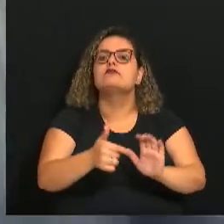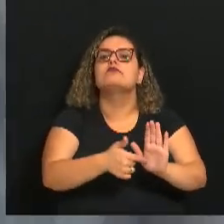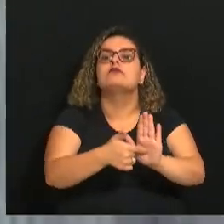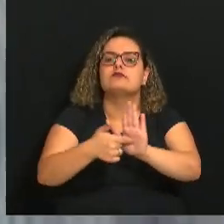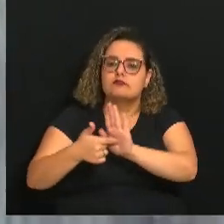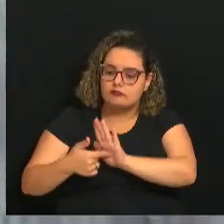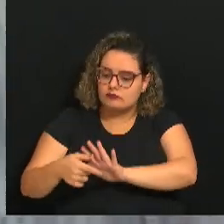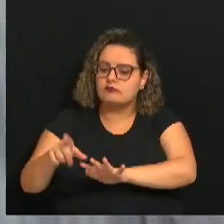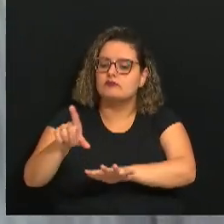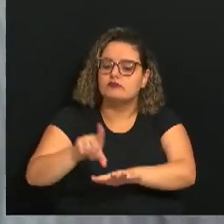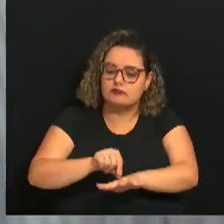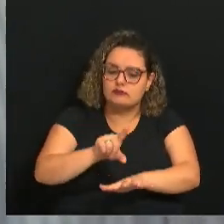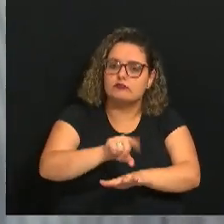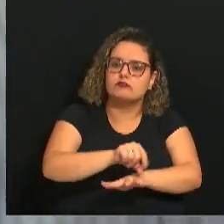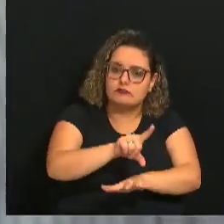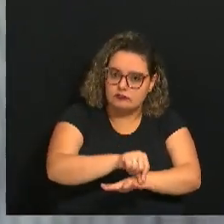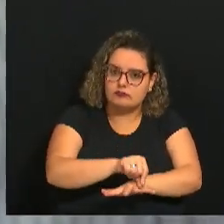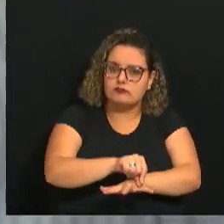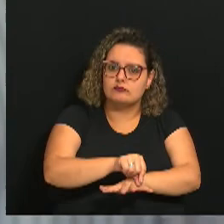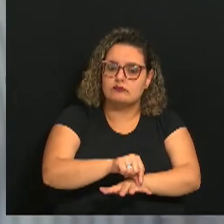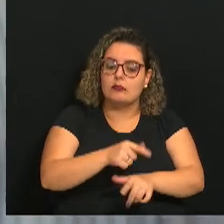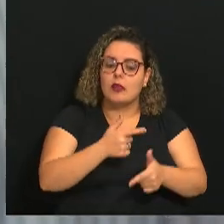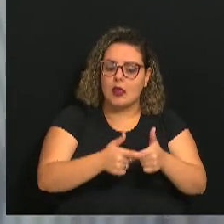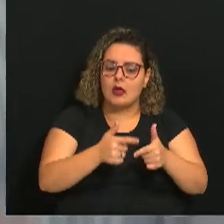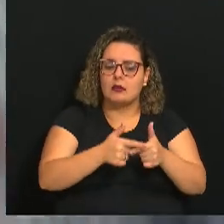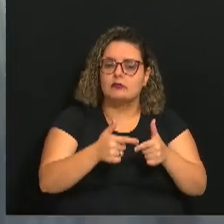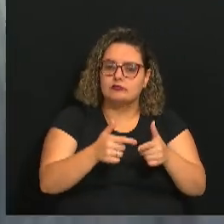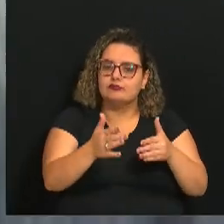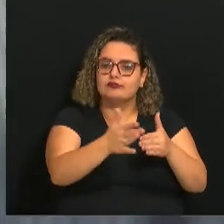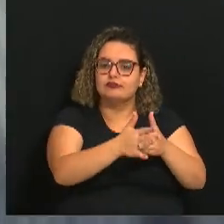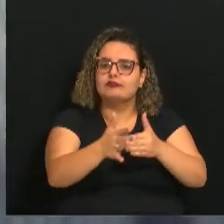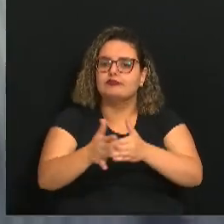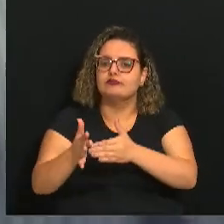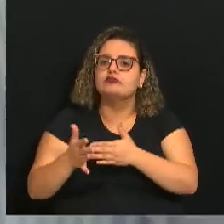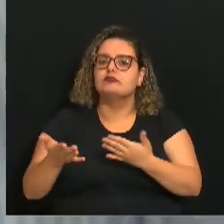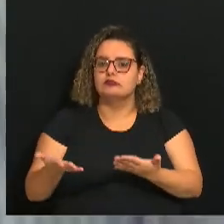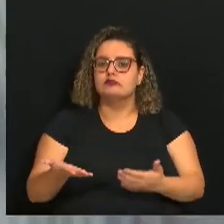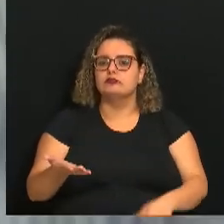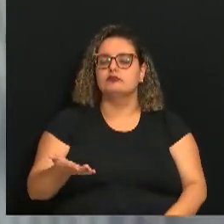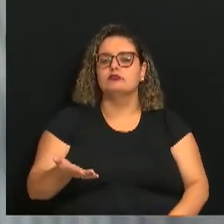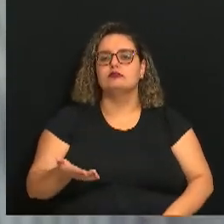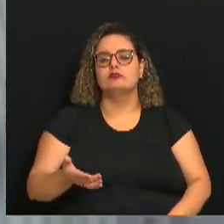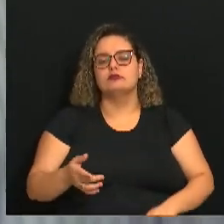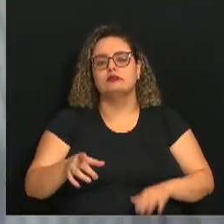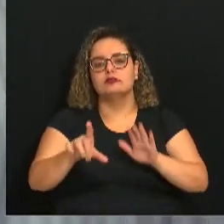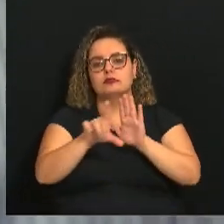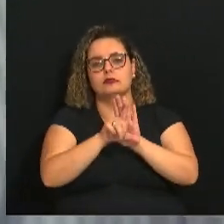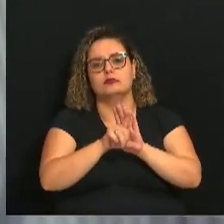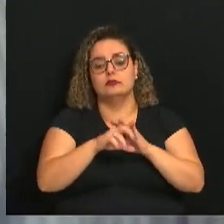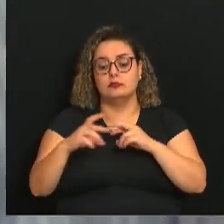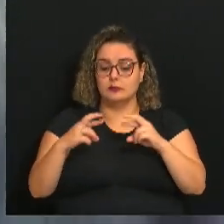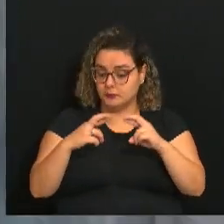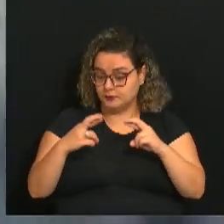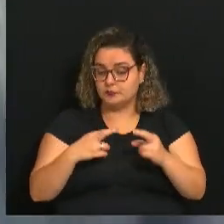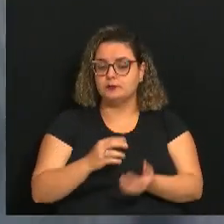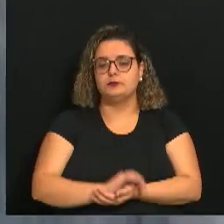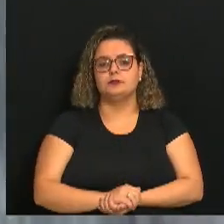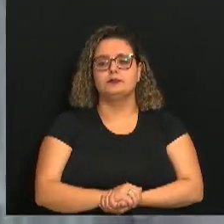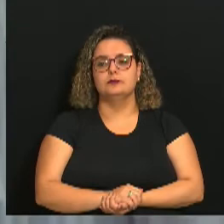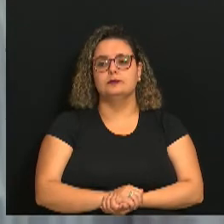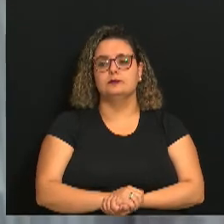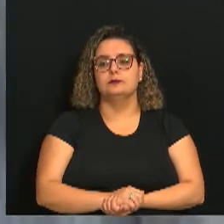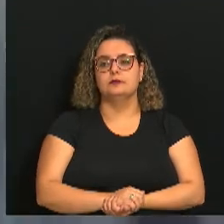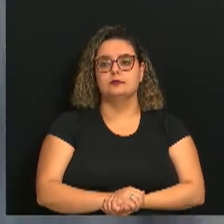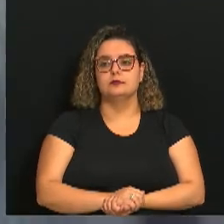caminhos, mesmo nesses marcos limitados por uma legislação extremamente fiscalista.